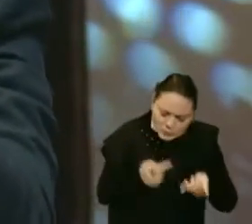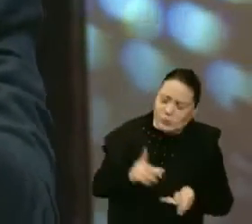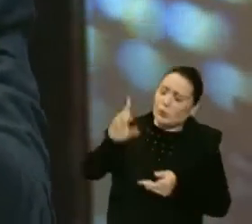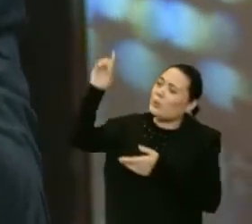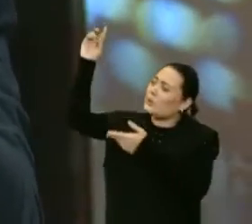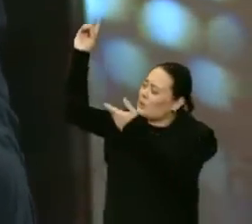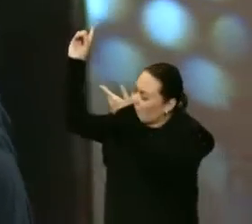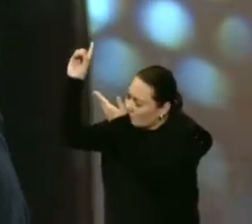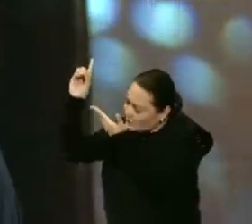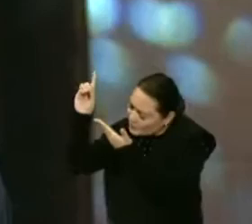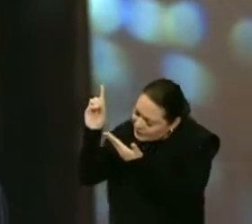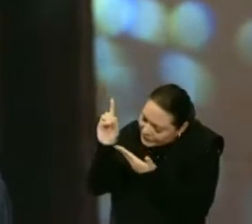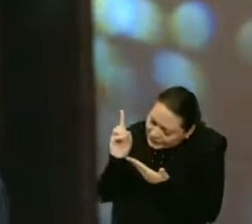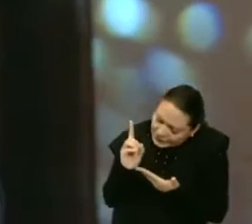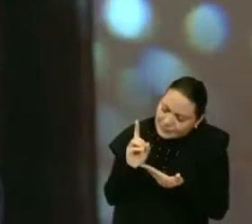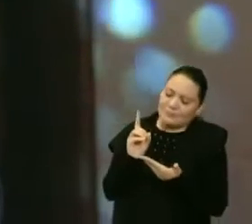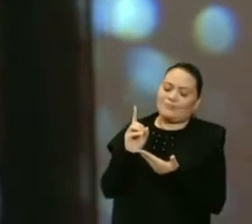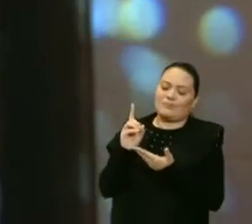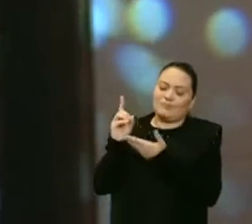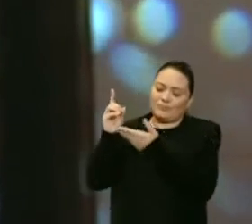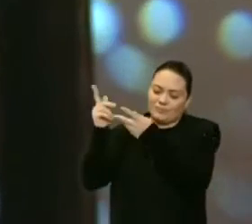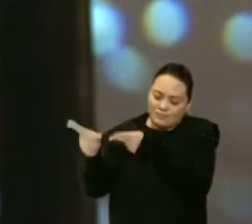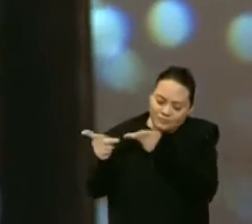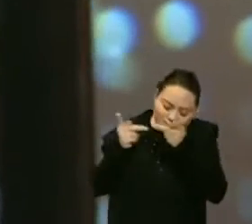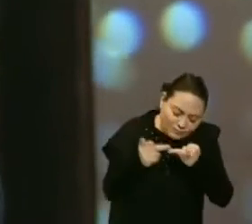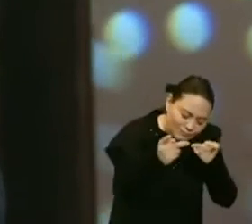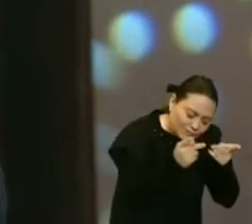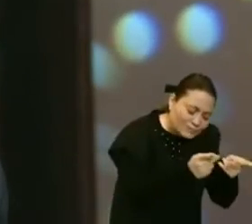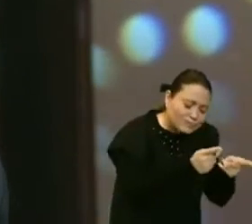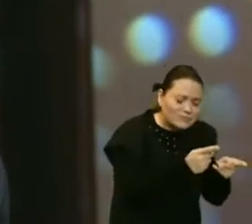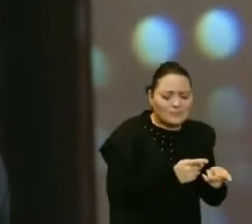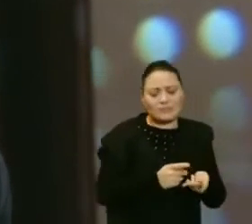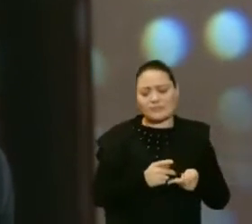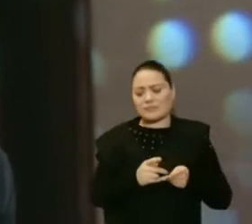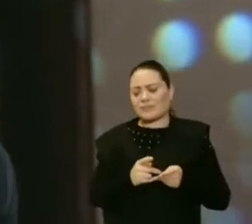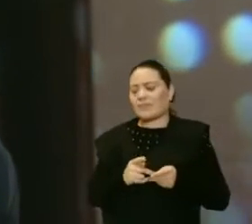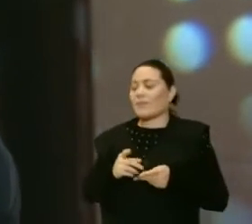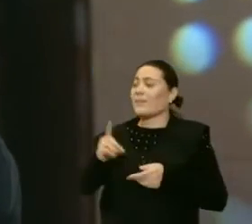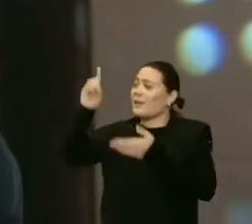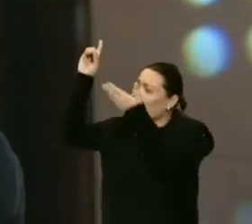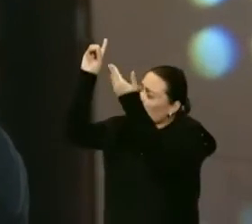Vem, Senhor, e nos visita. Vem, Pai.